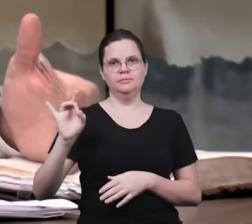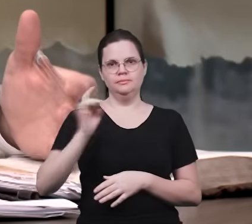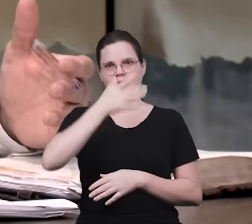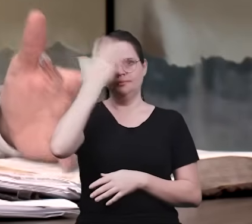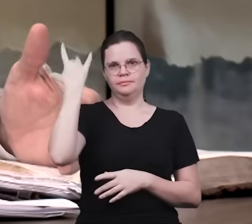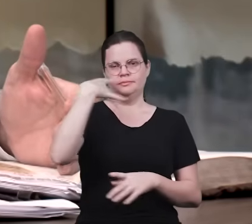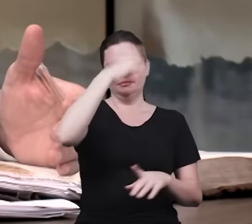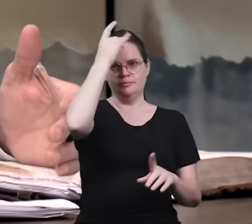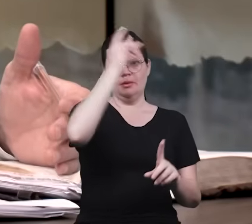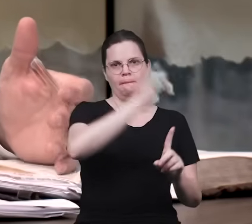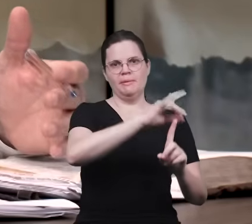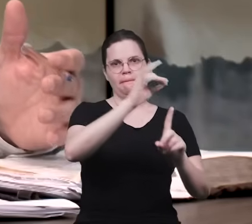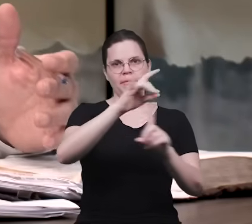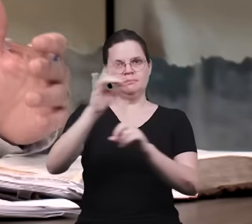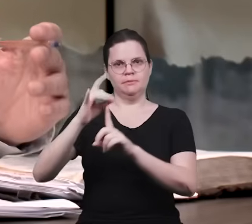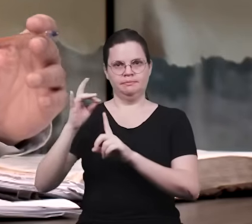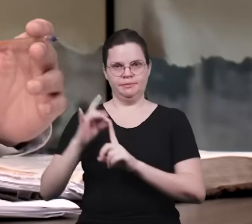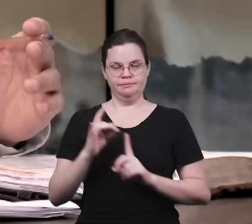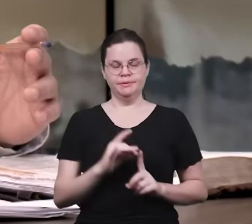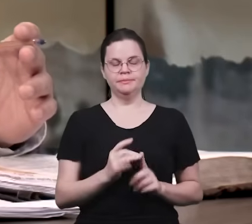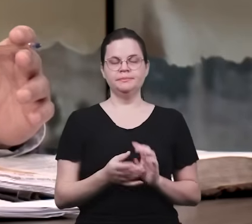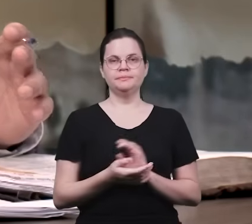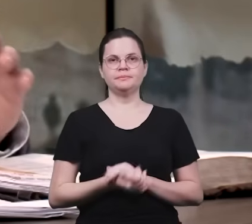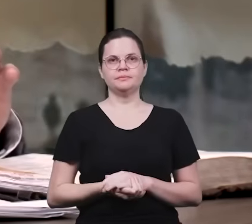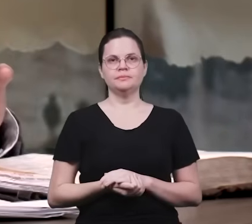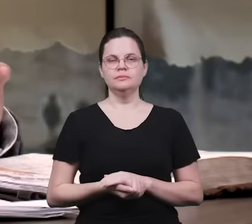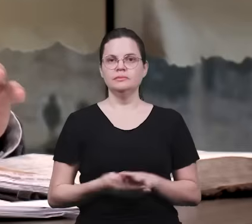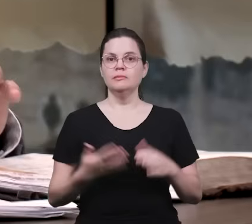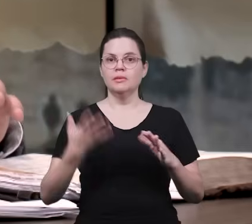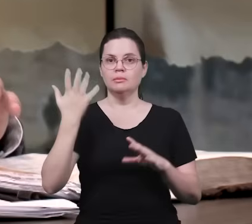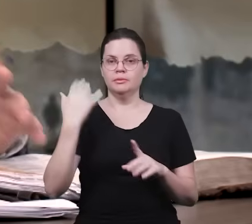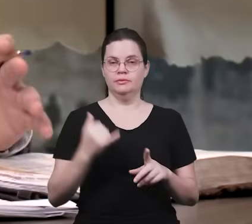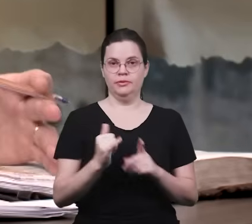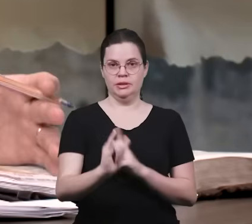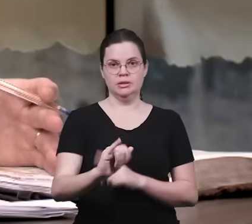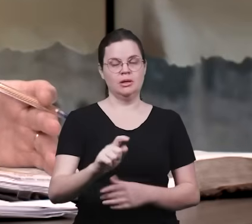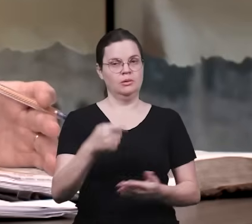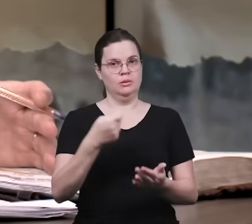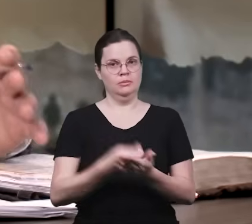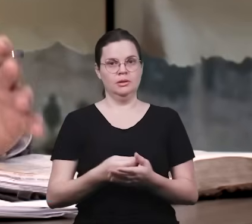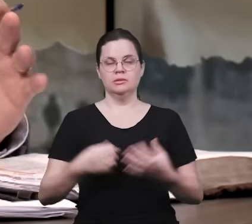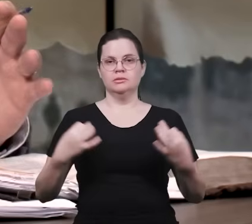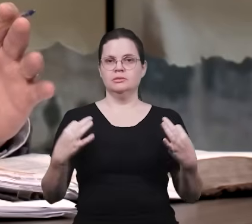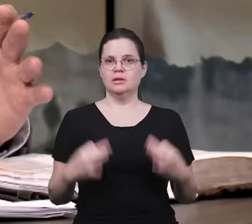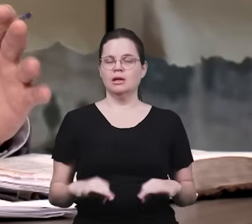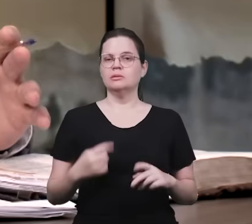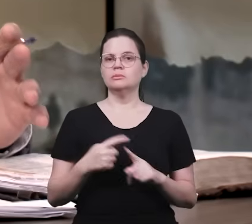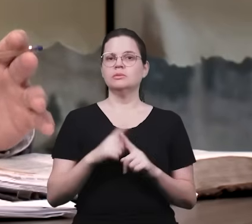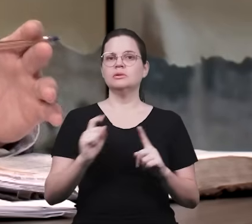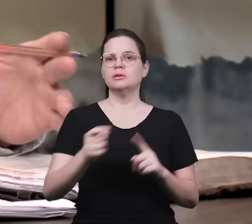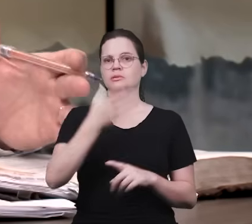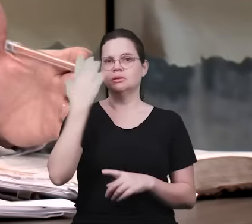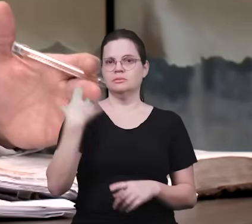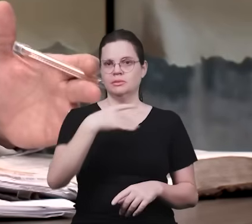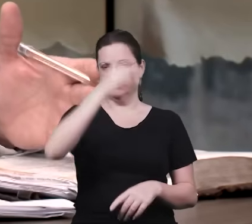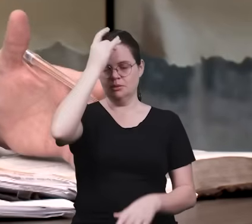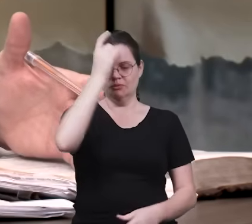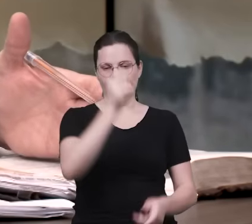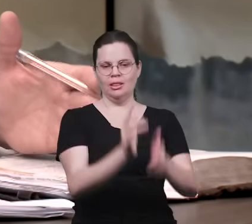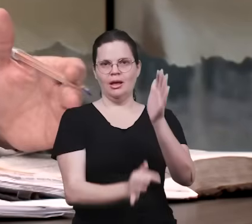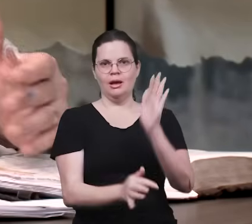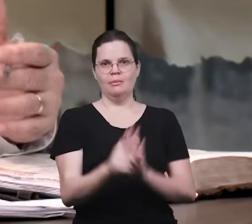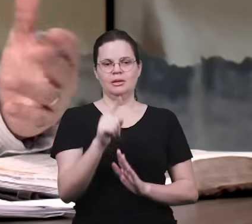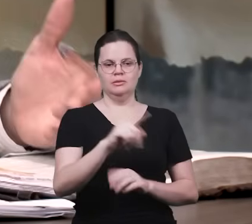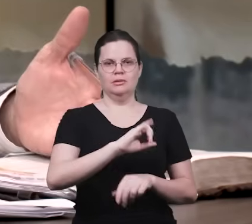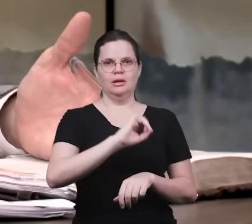sobre a vida da igreja. Então, essa profecia se cumpriu quando o Espírito Santo foi derramado sobre a